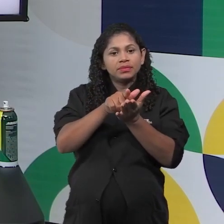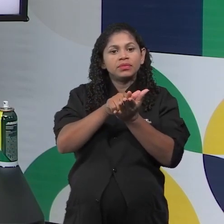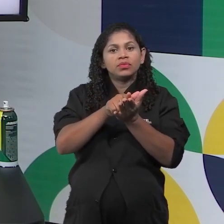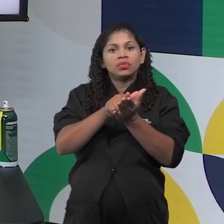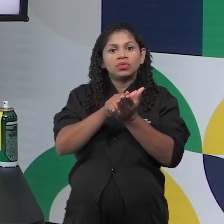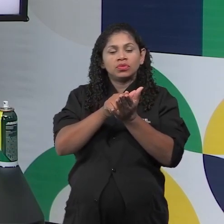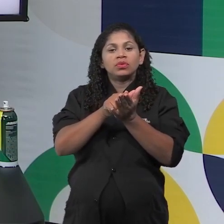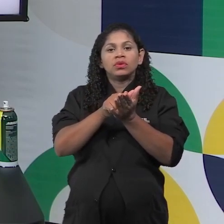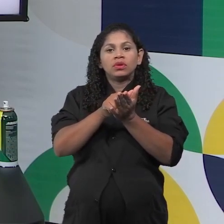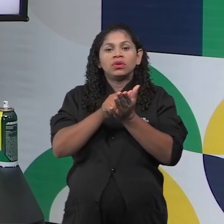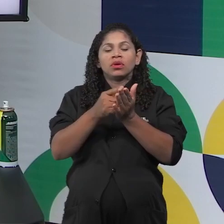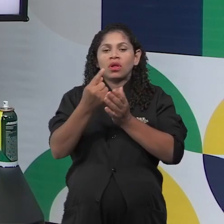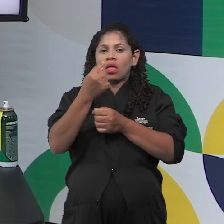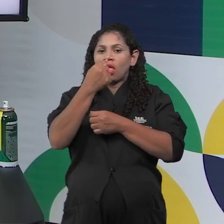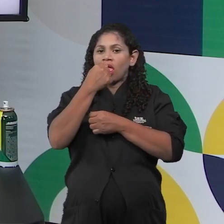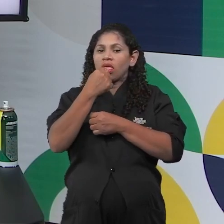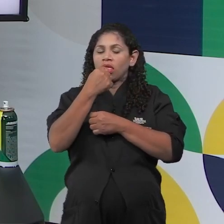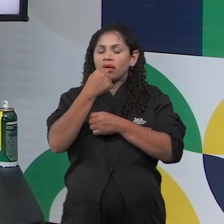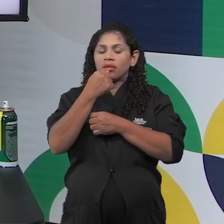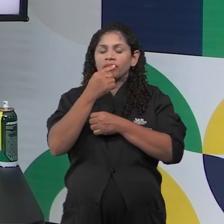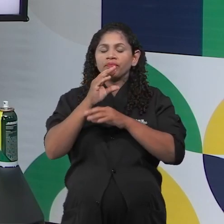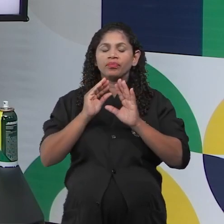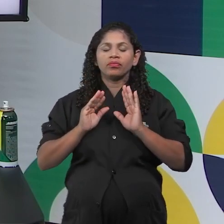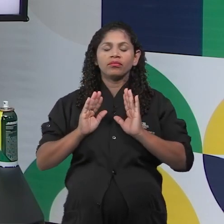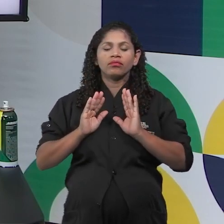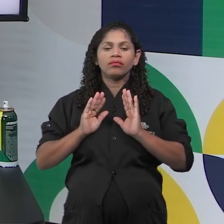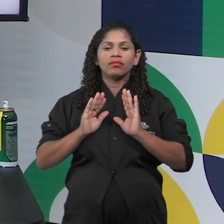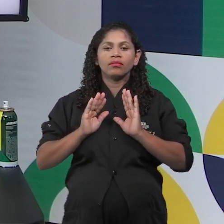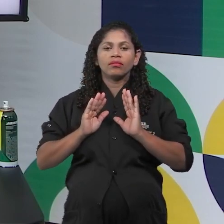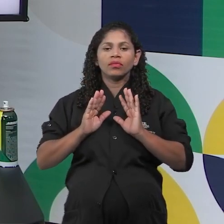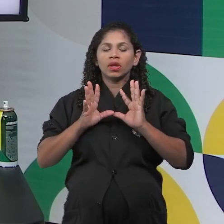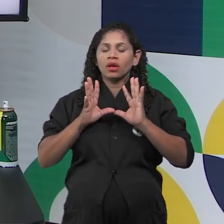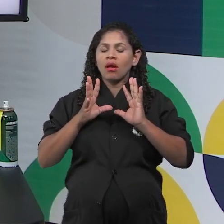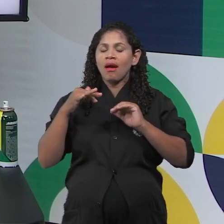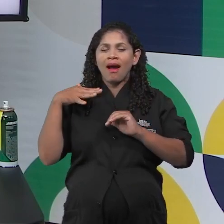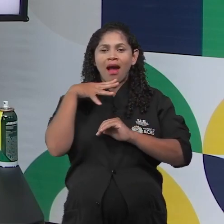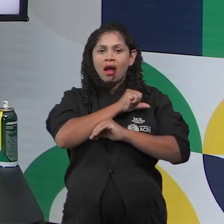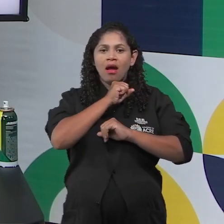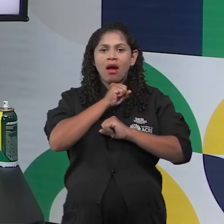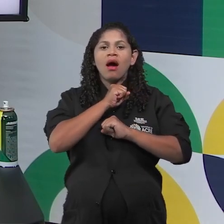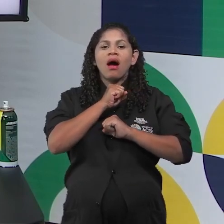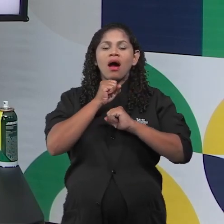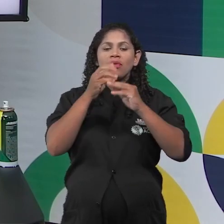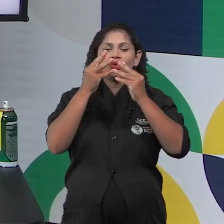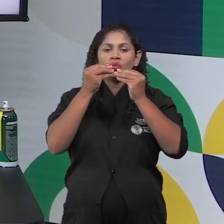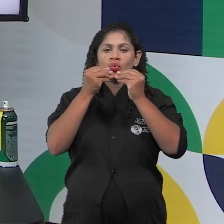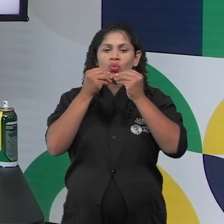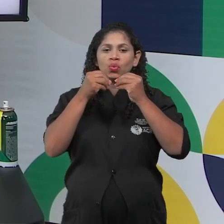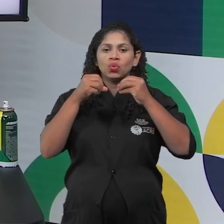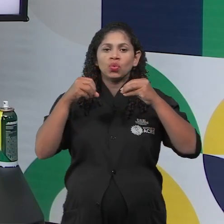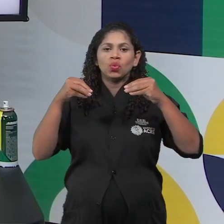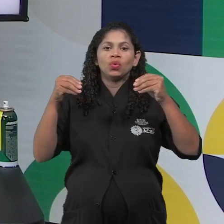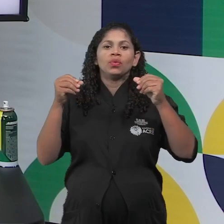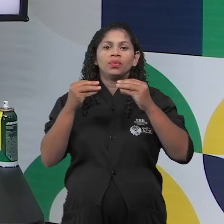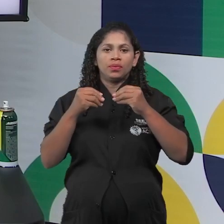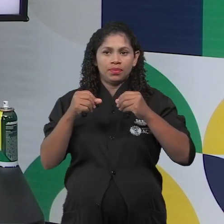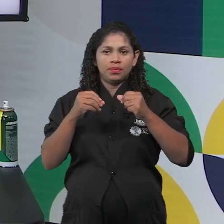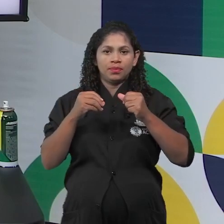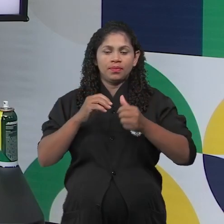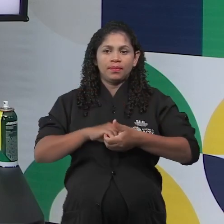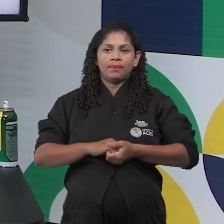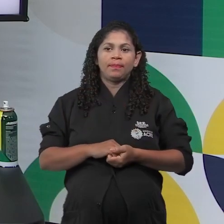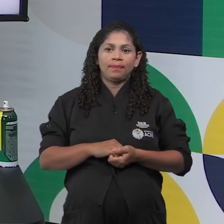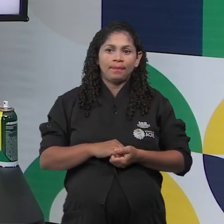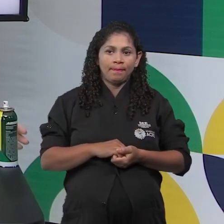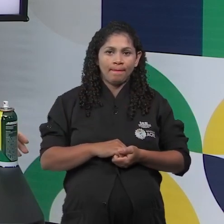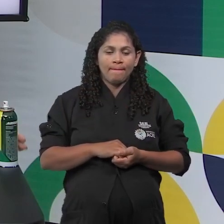papelzinho, coloca ali na boca e rapidamente ele é absorvido. Então, esse daqui são as vias orais,